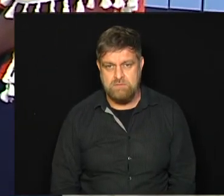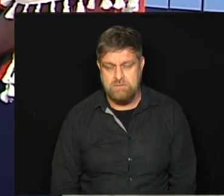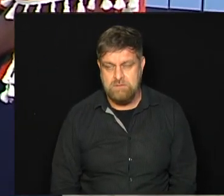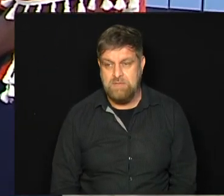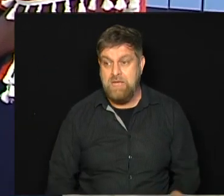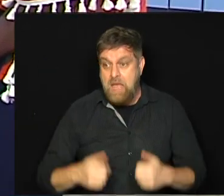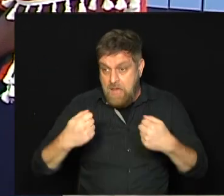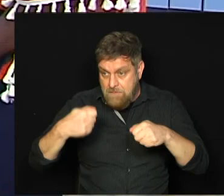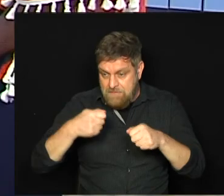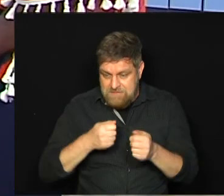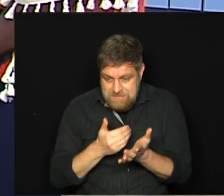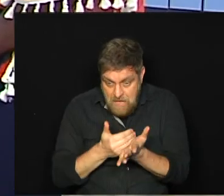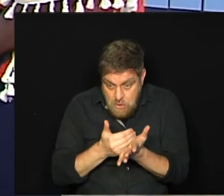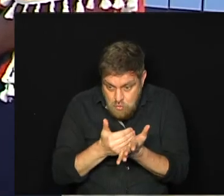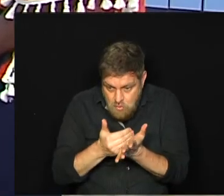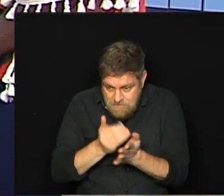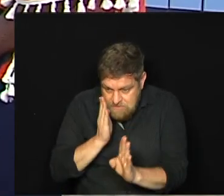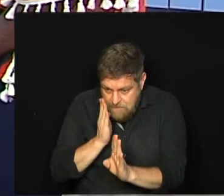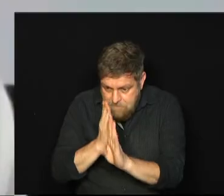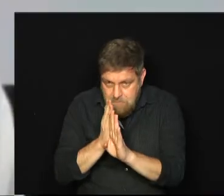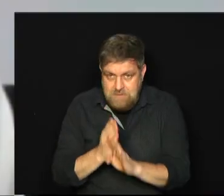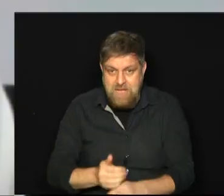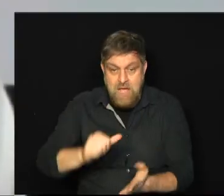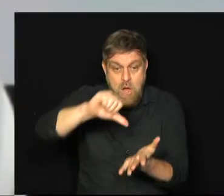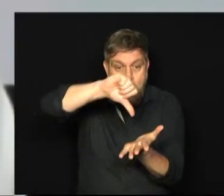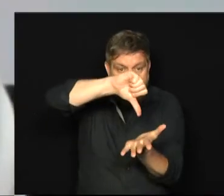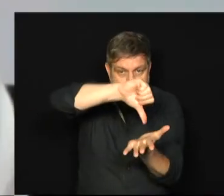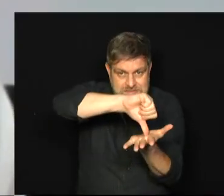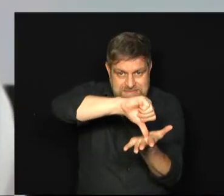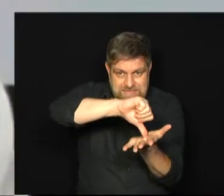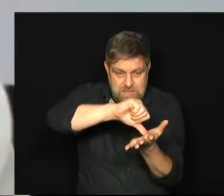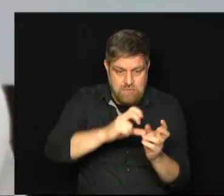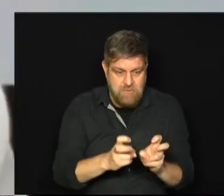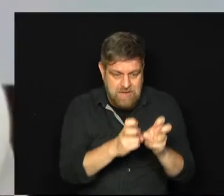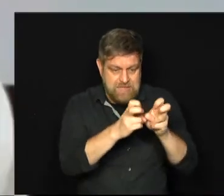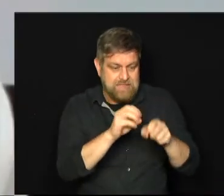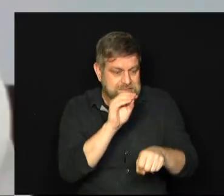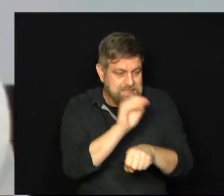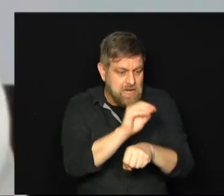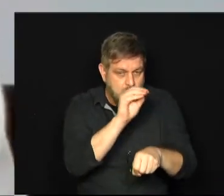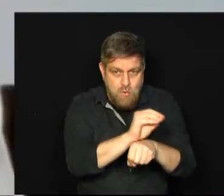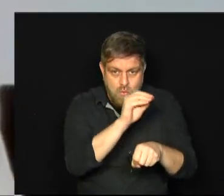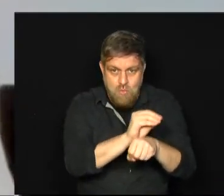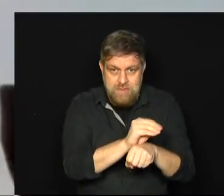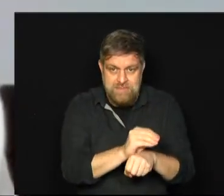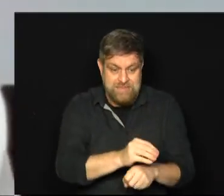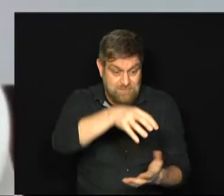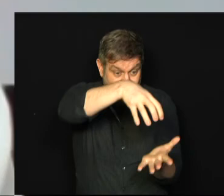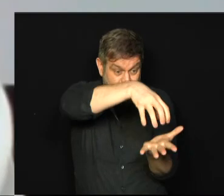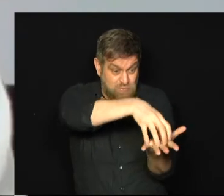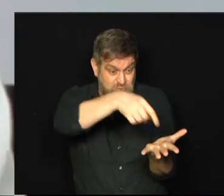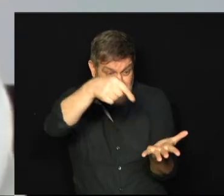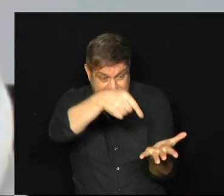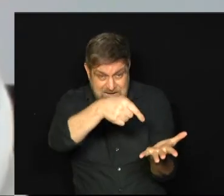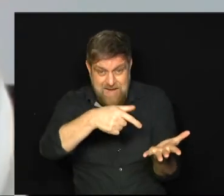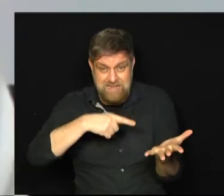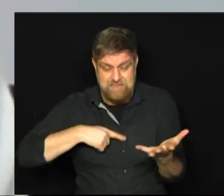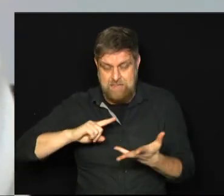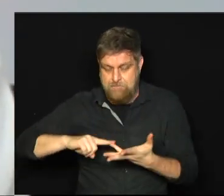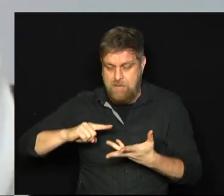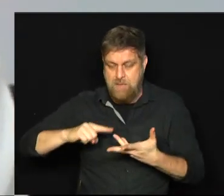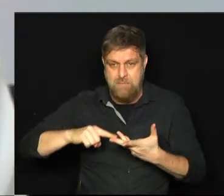Além do diagnóstico precoce, os centros que cuidam de câncer têm que ter no mesmo serviço tudo o